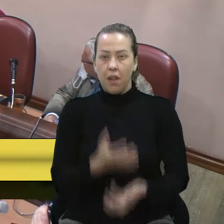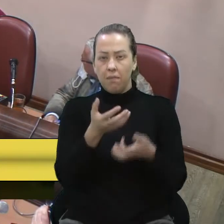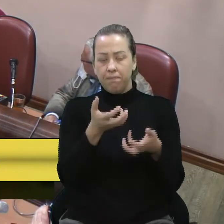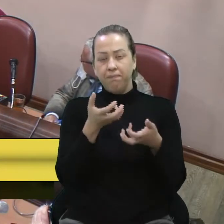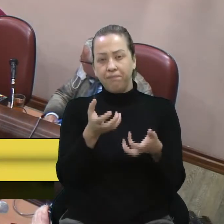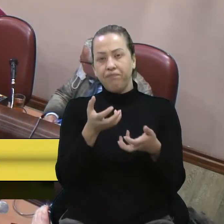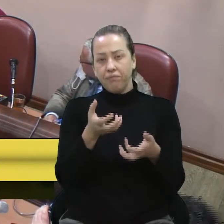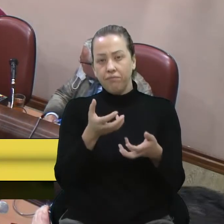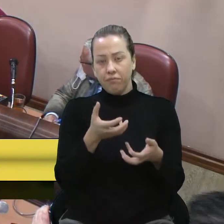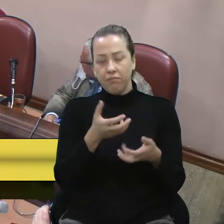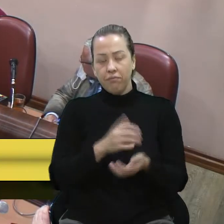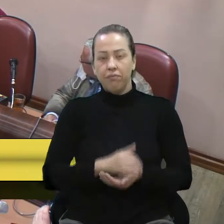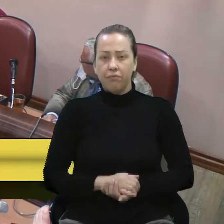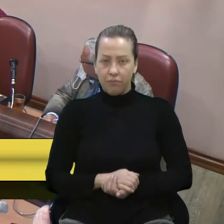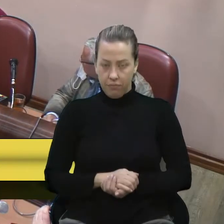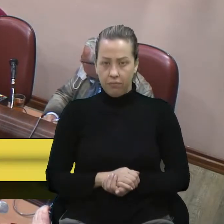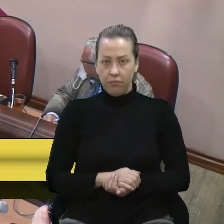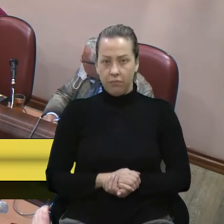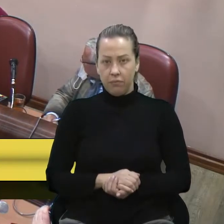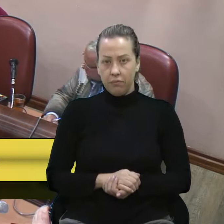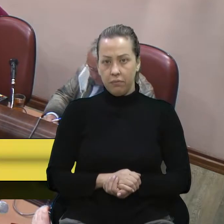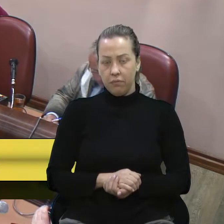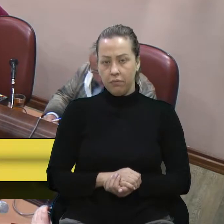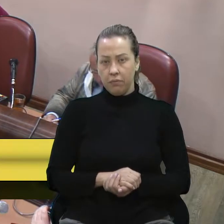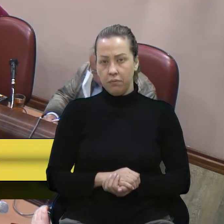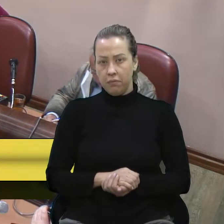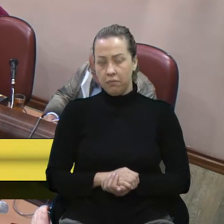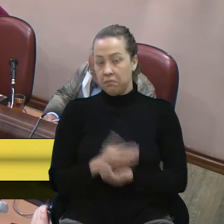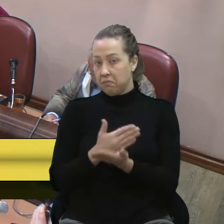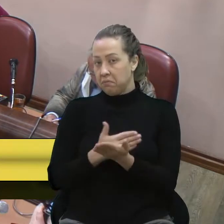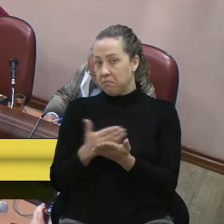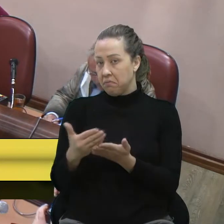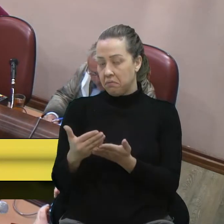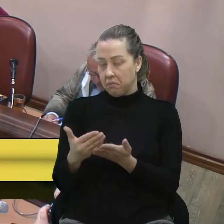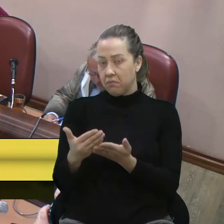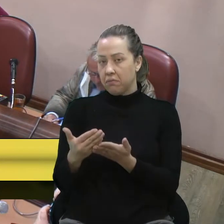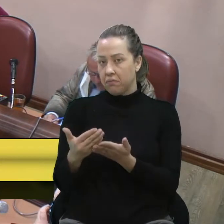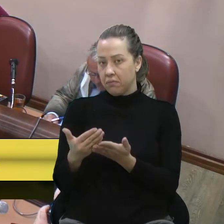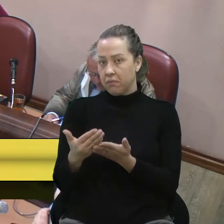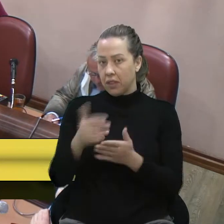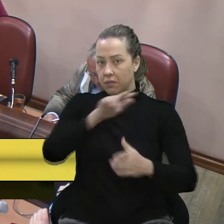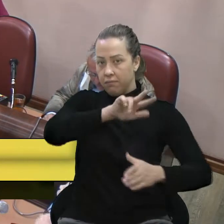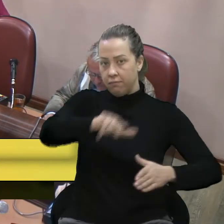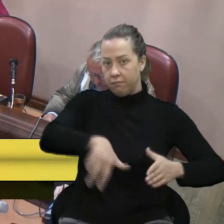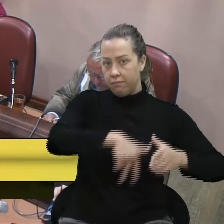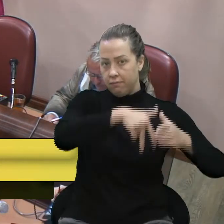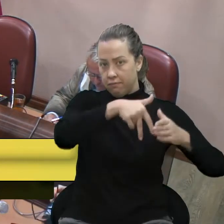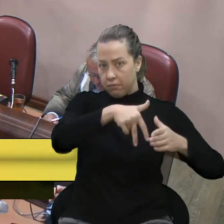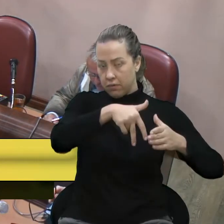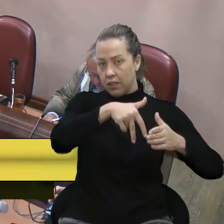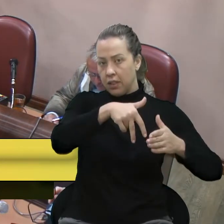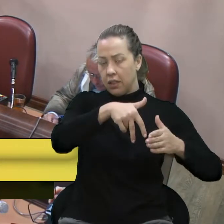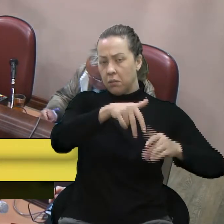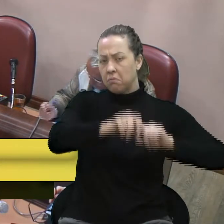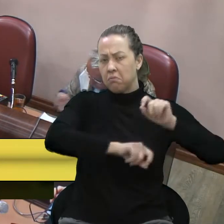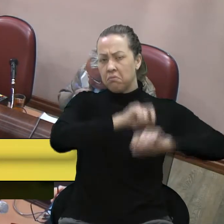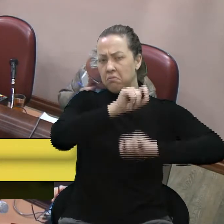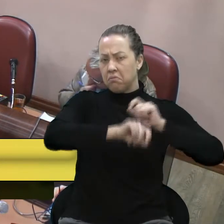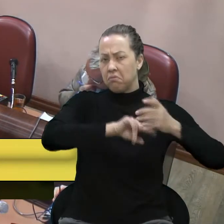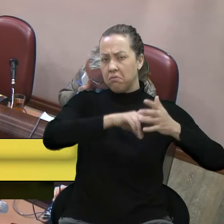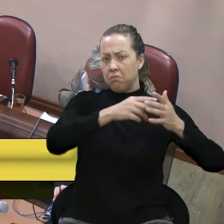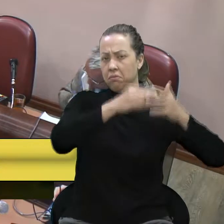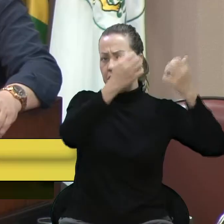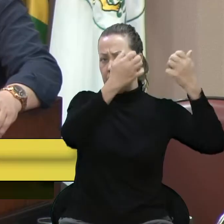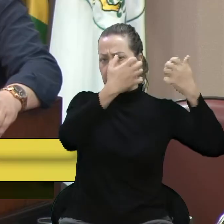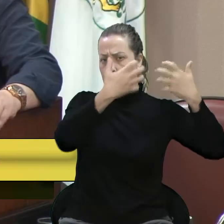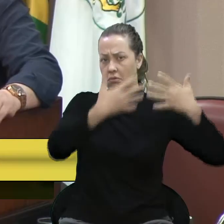aqui de iniciar com, hoje nessa tribuna, com a minha fala falando sobre